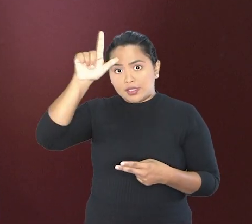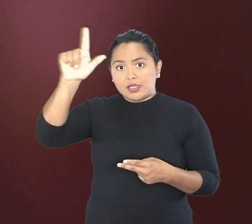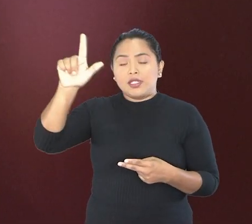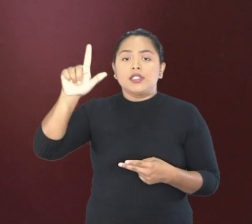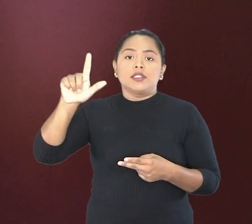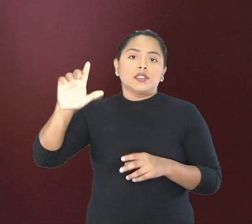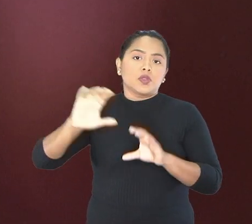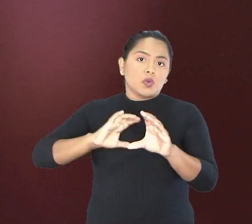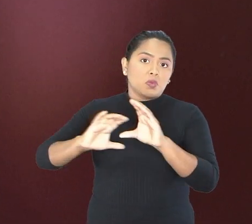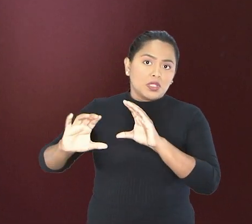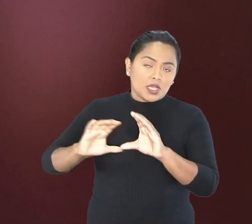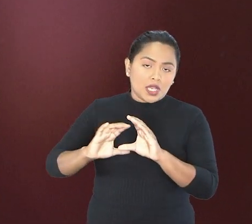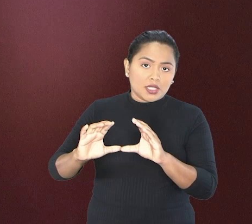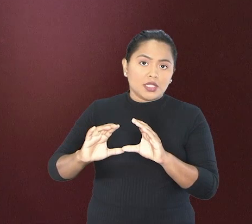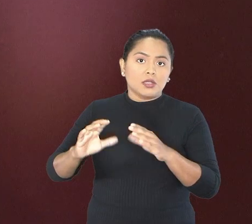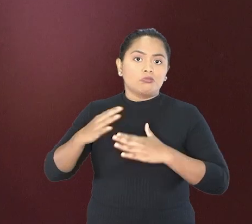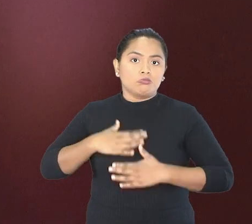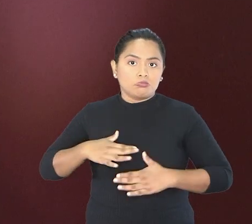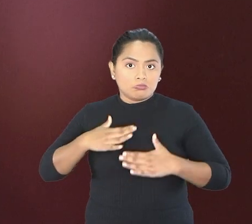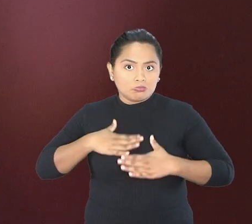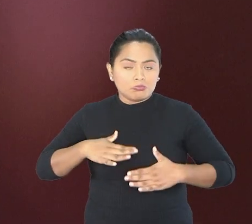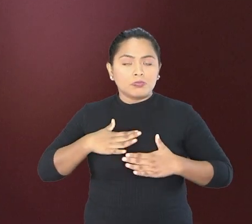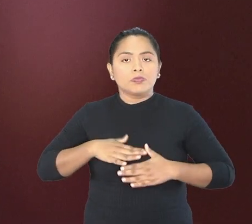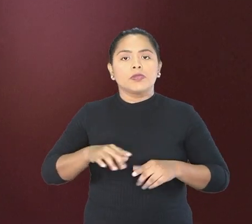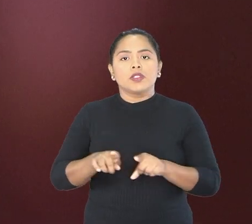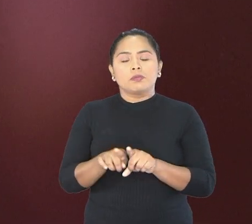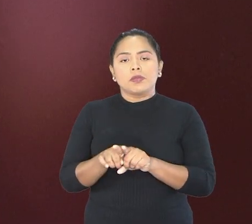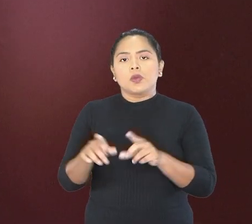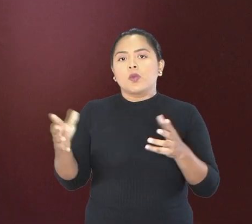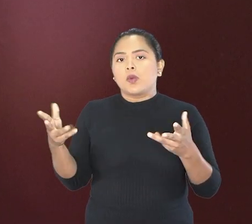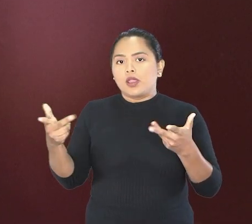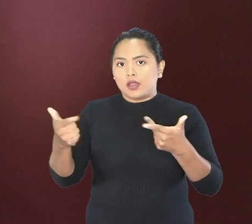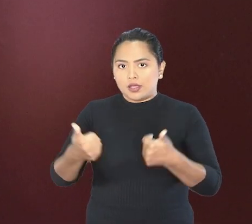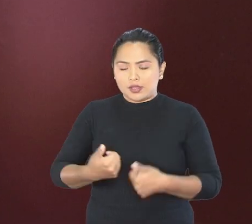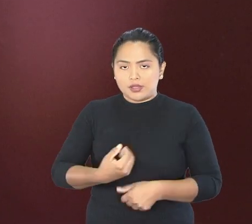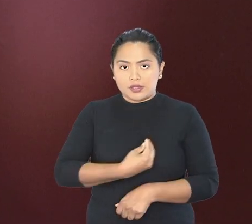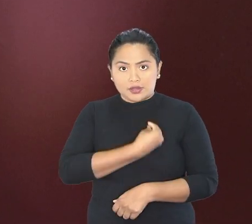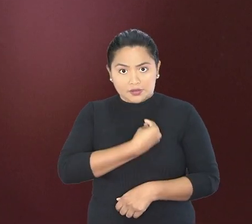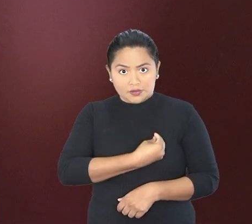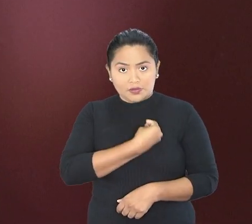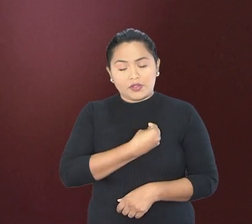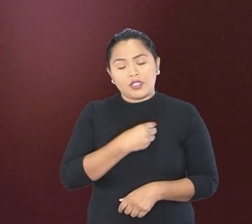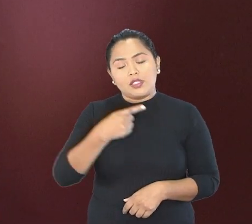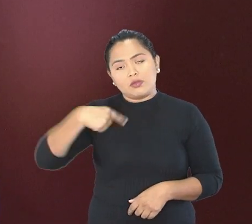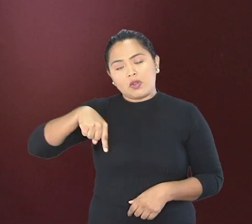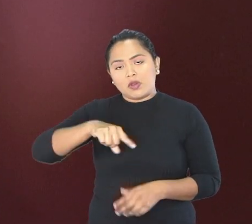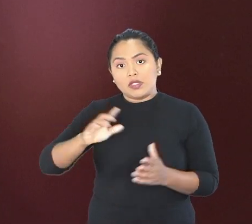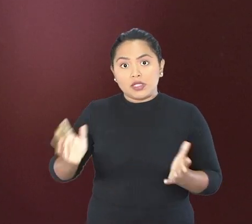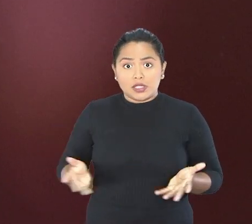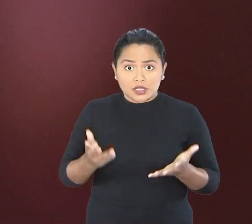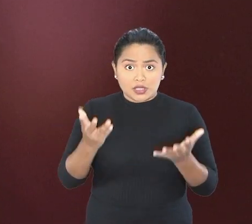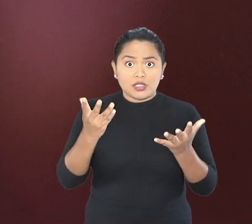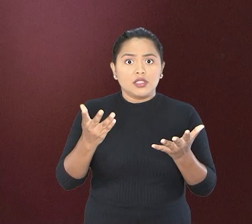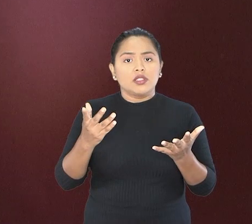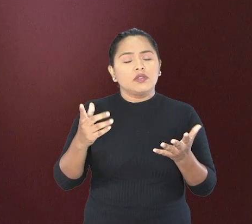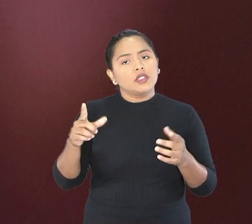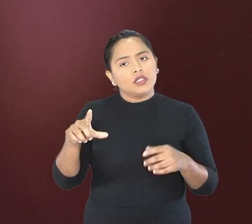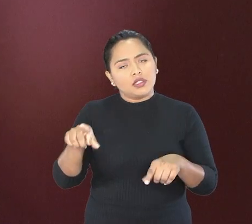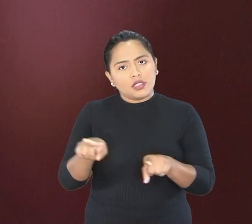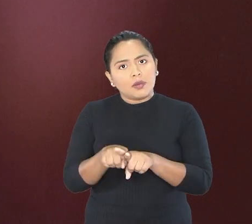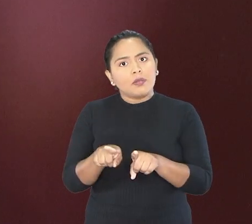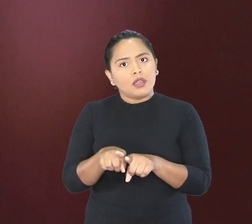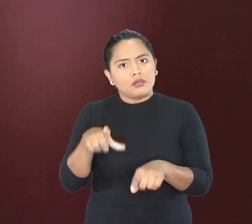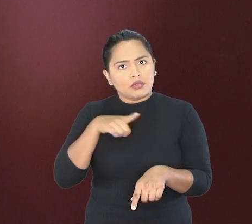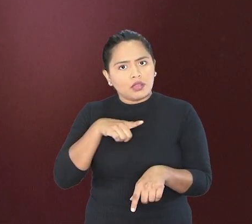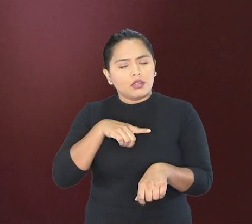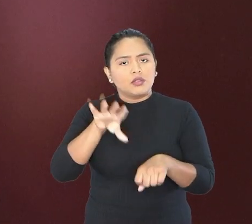não violenta, a própria qualidade de vida. Então, a gente incentiva e a gente também oferta. E a